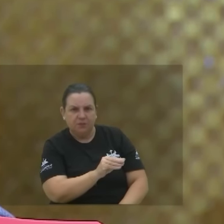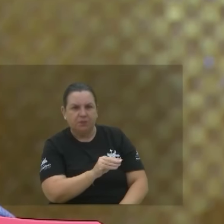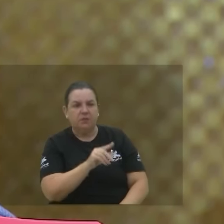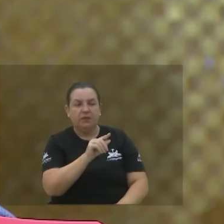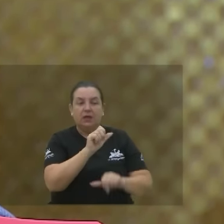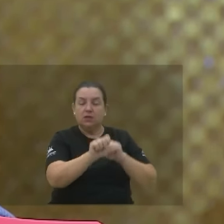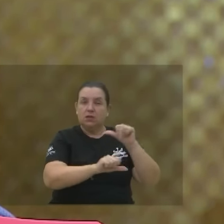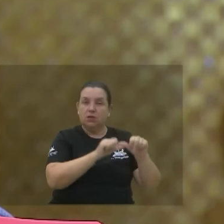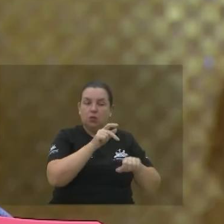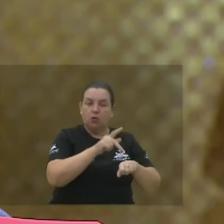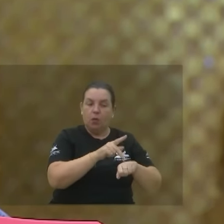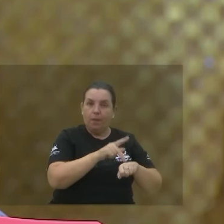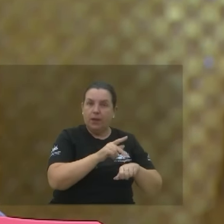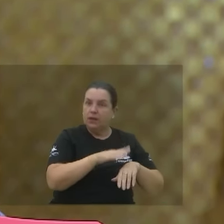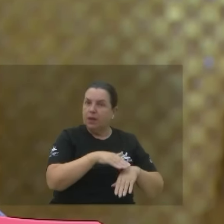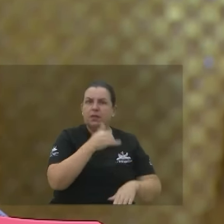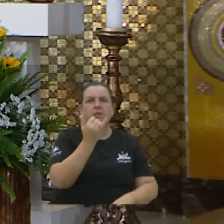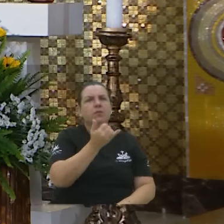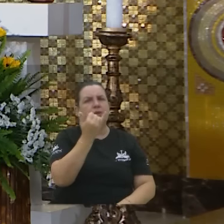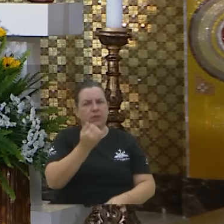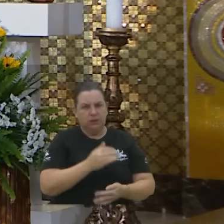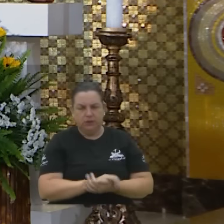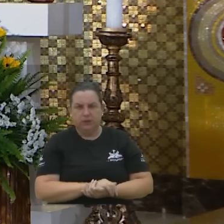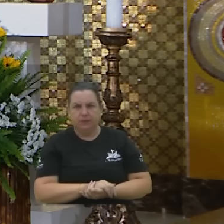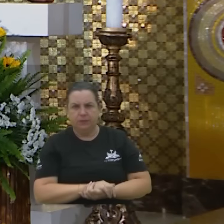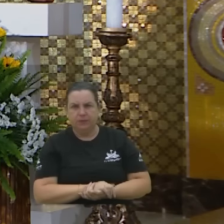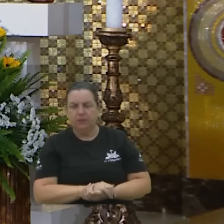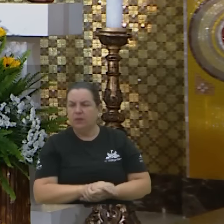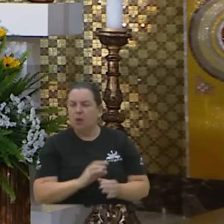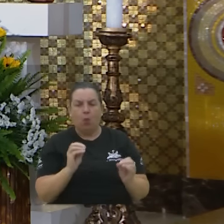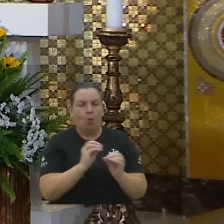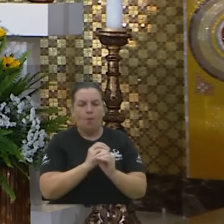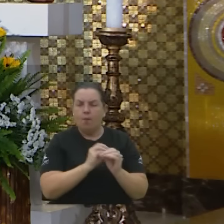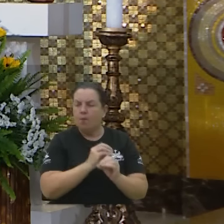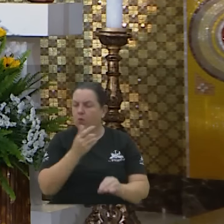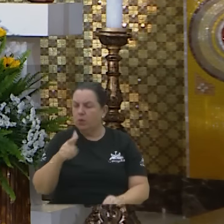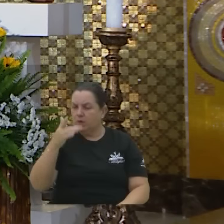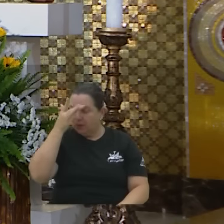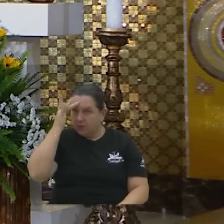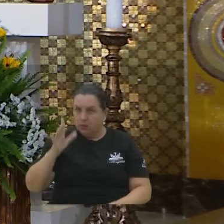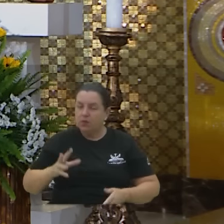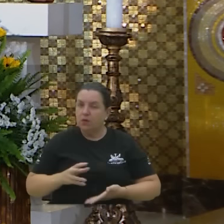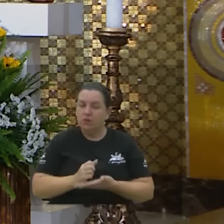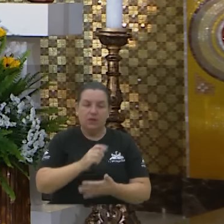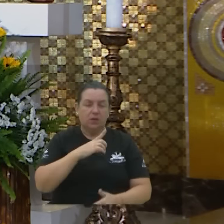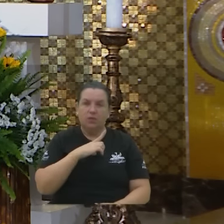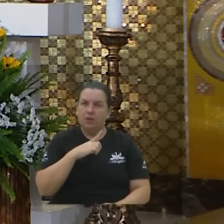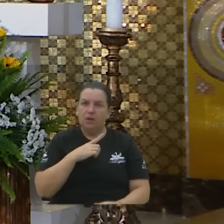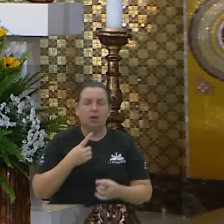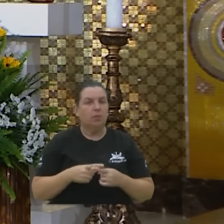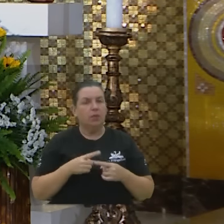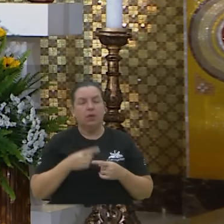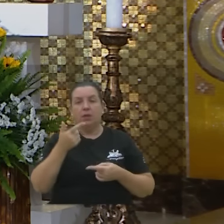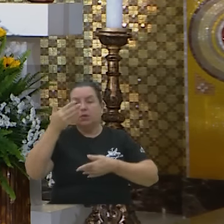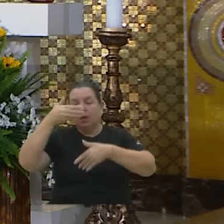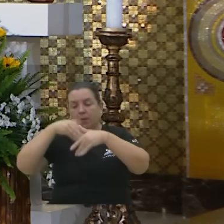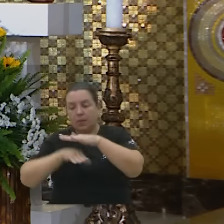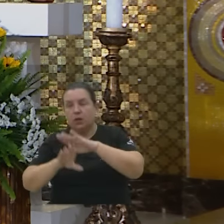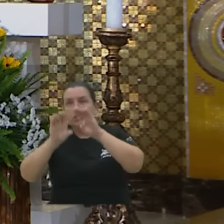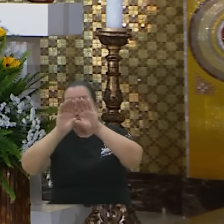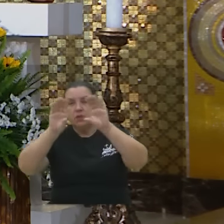se tornou a pedra angular. Em nenhum outro há salvação, pois não existe debaixo do